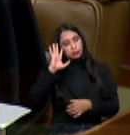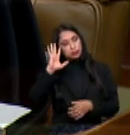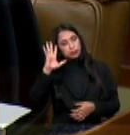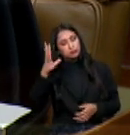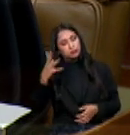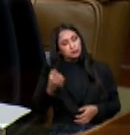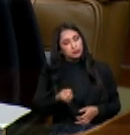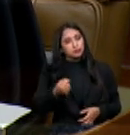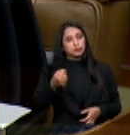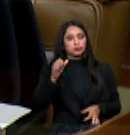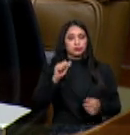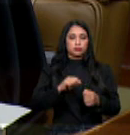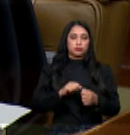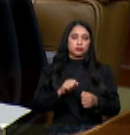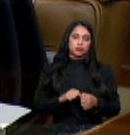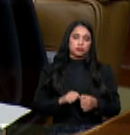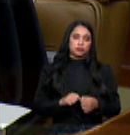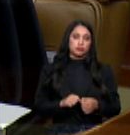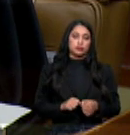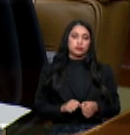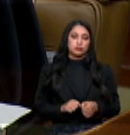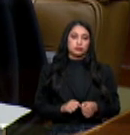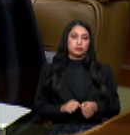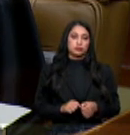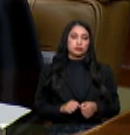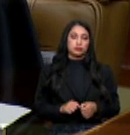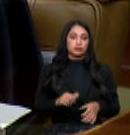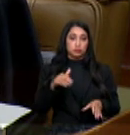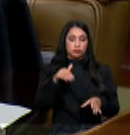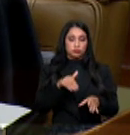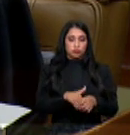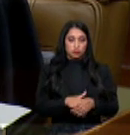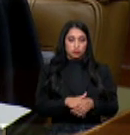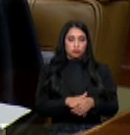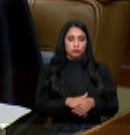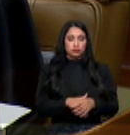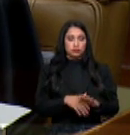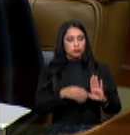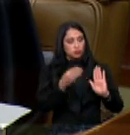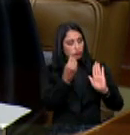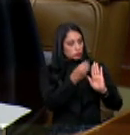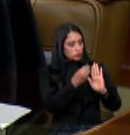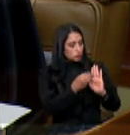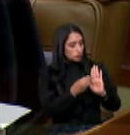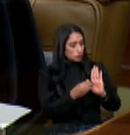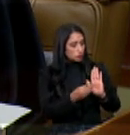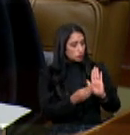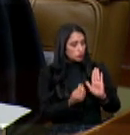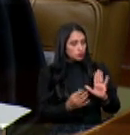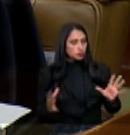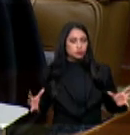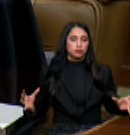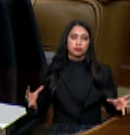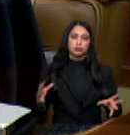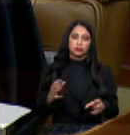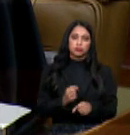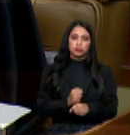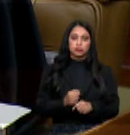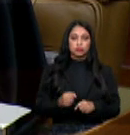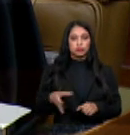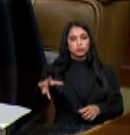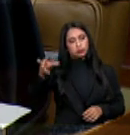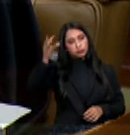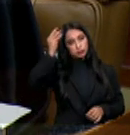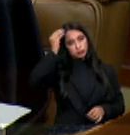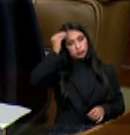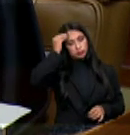decisões atacadas. E na declaração de voto, eu retomo um conjunto de compreensões